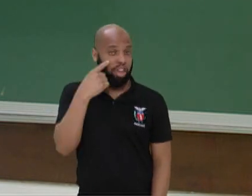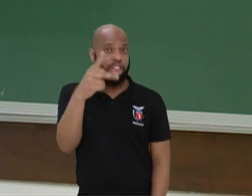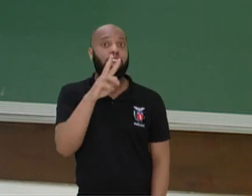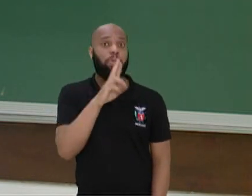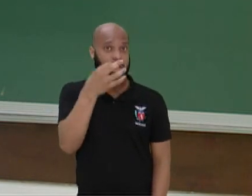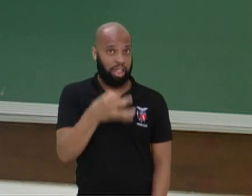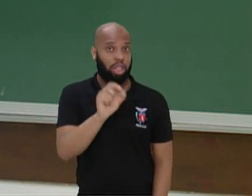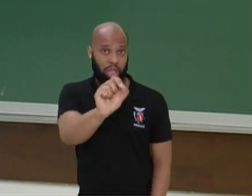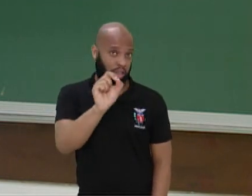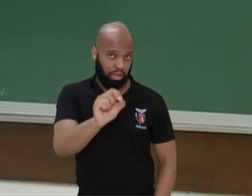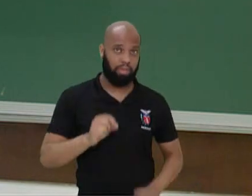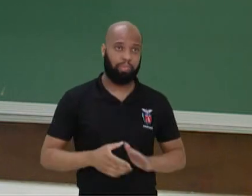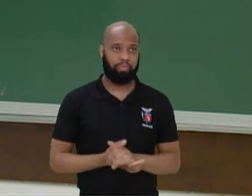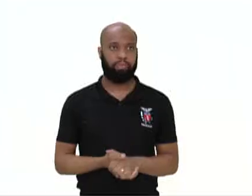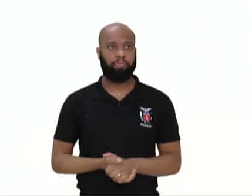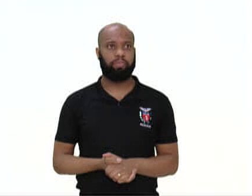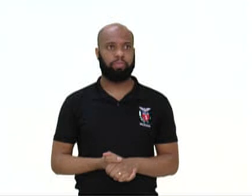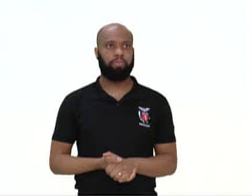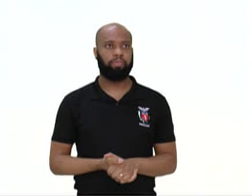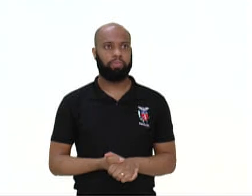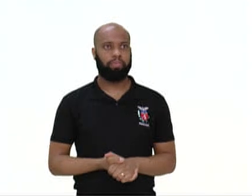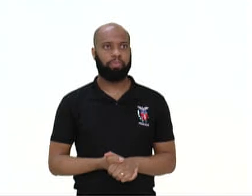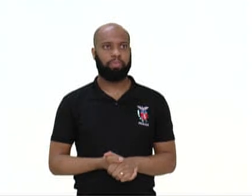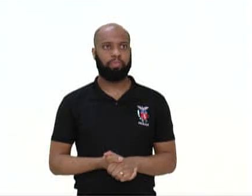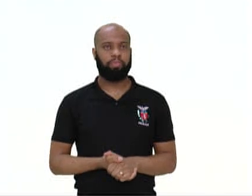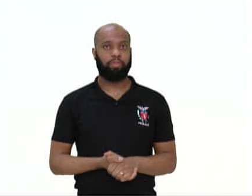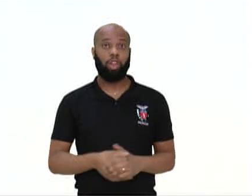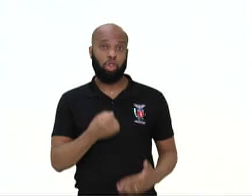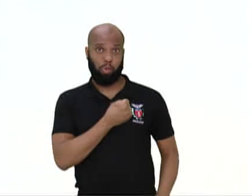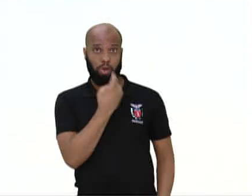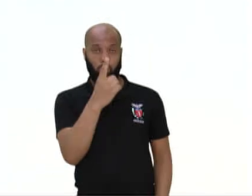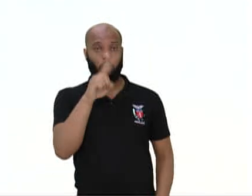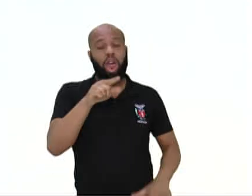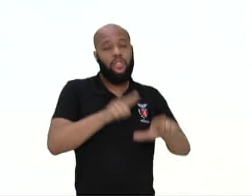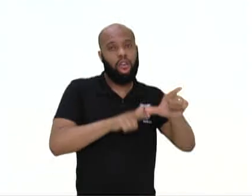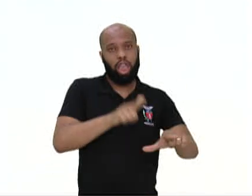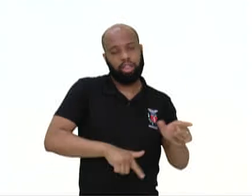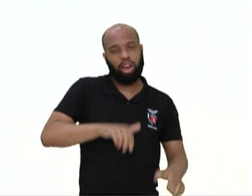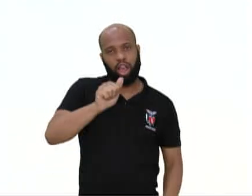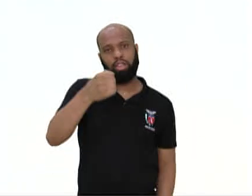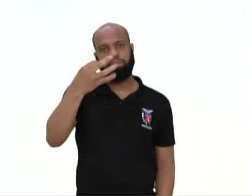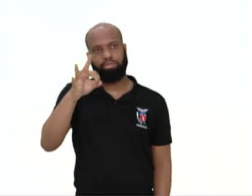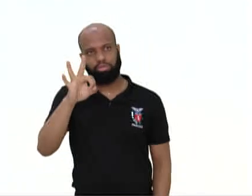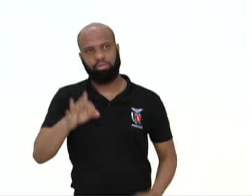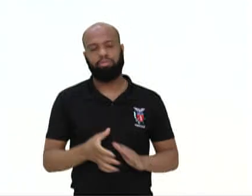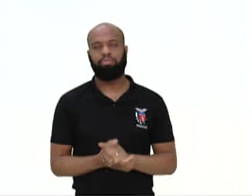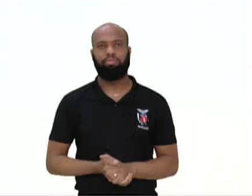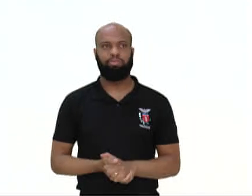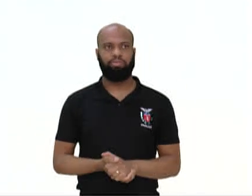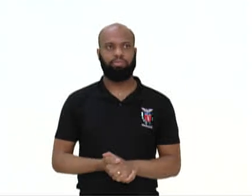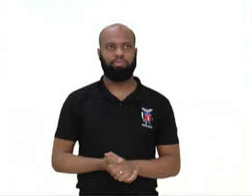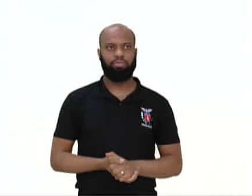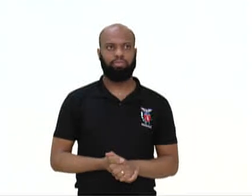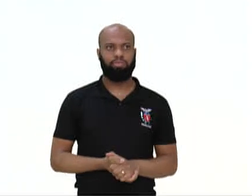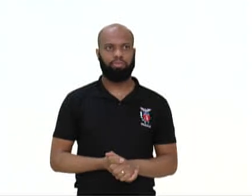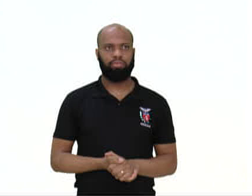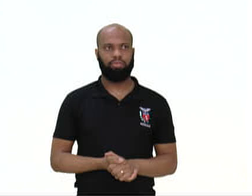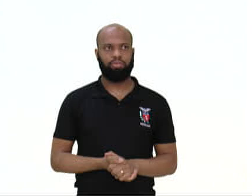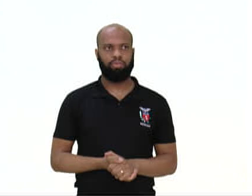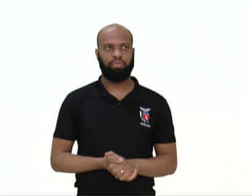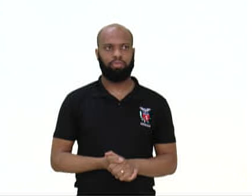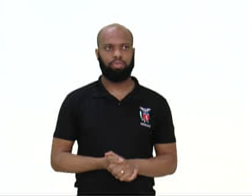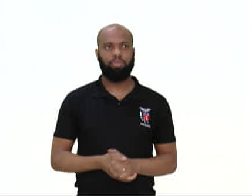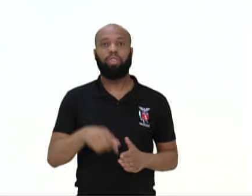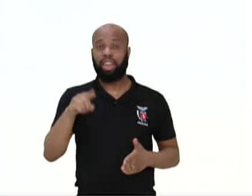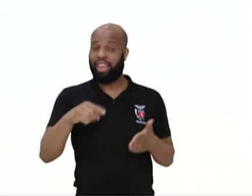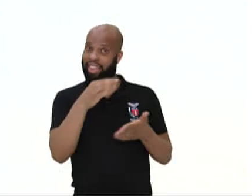respostas corretas? Letra A, esse gênero poema, o correto a afirmar dele é o quê? Que ele